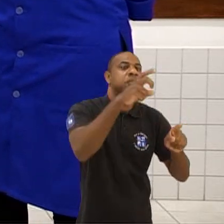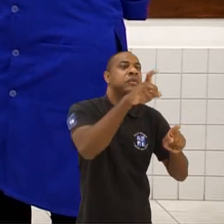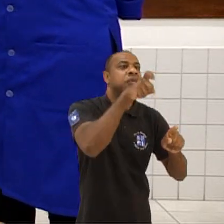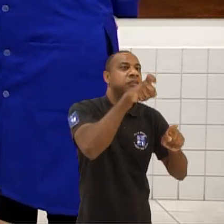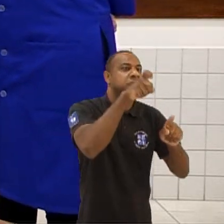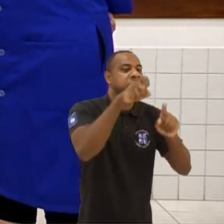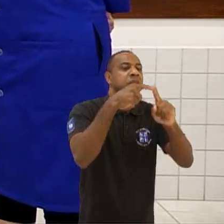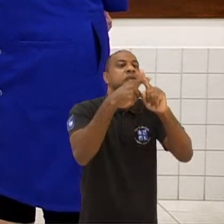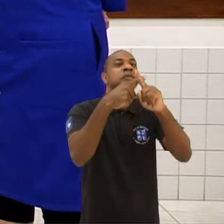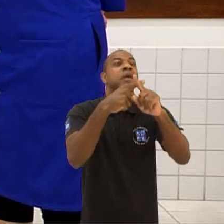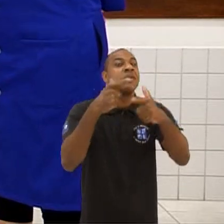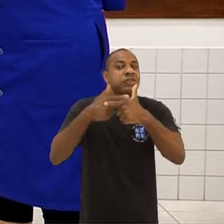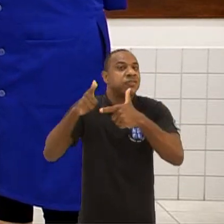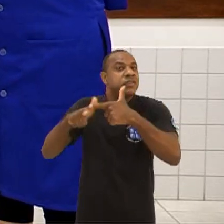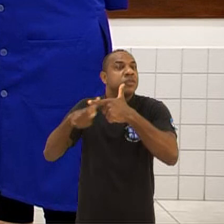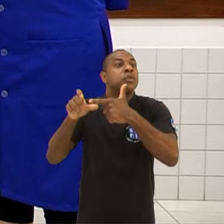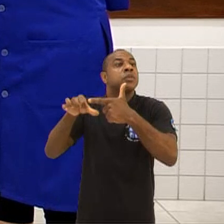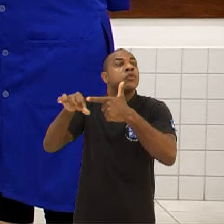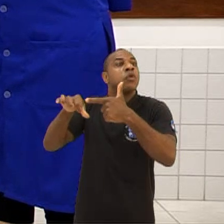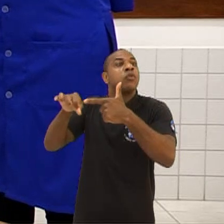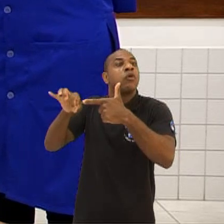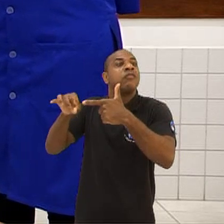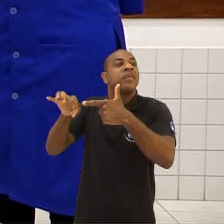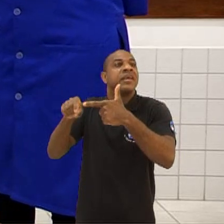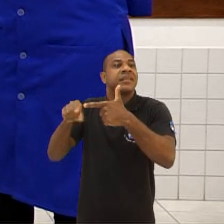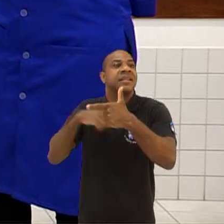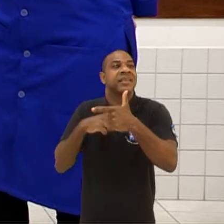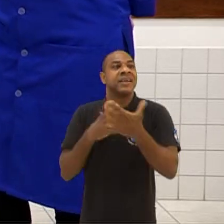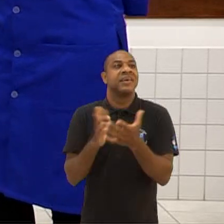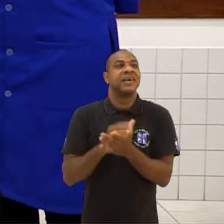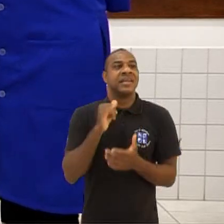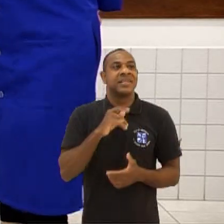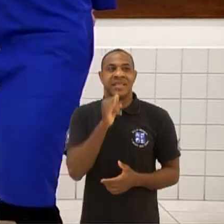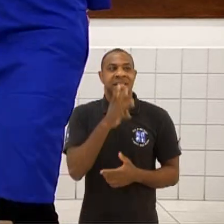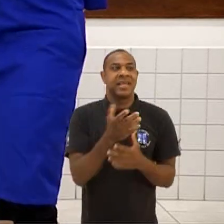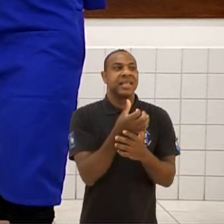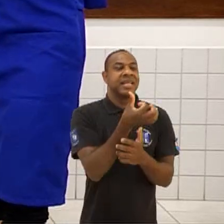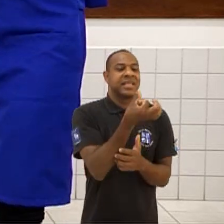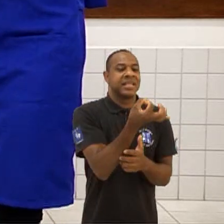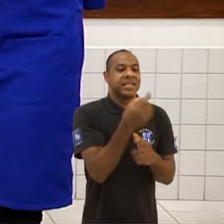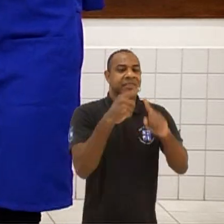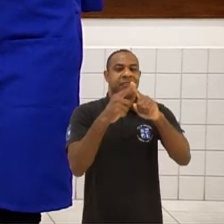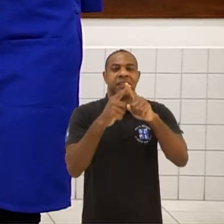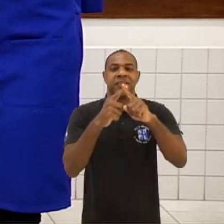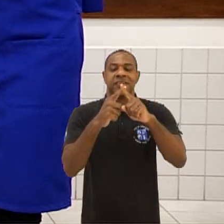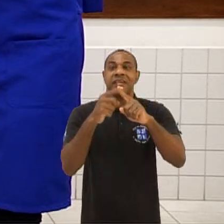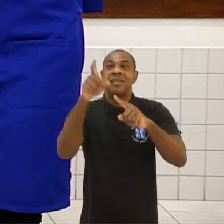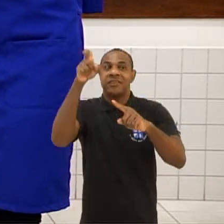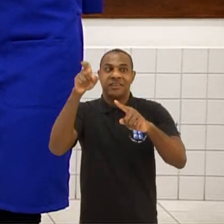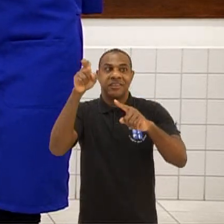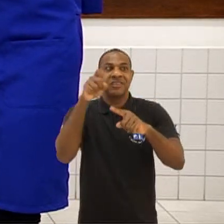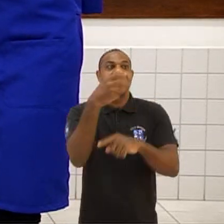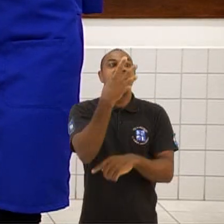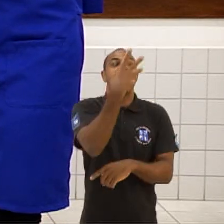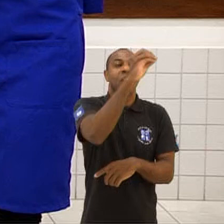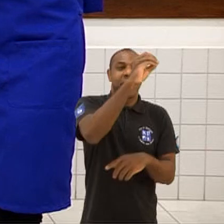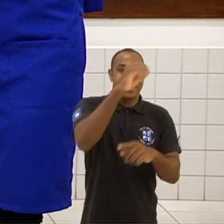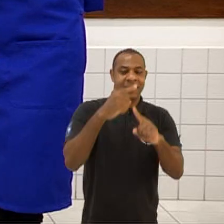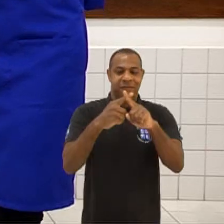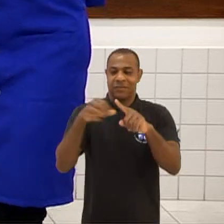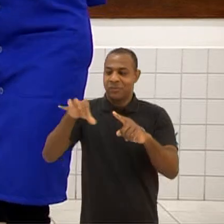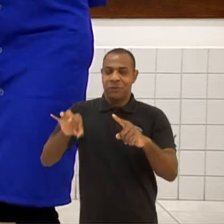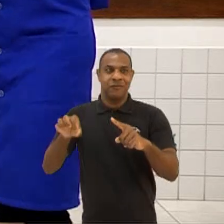por 90. E aí eu tenho 60 vezes X e 40 vezes 90. 60X igual